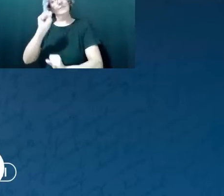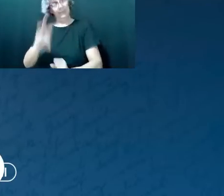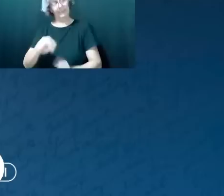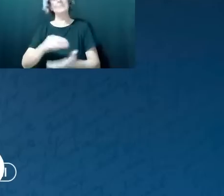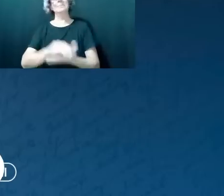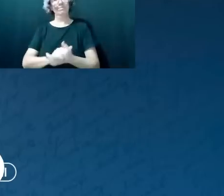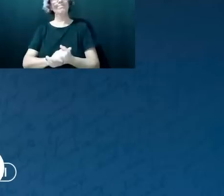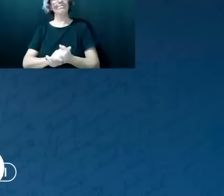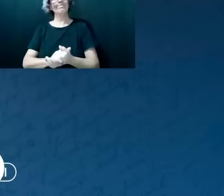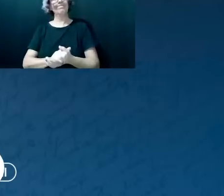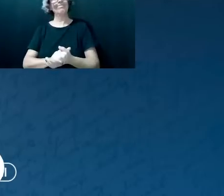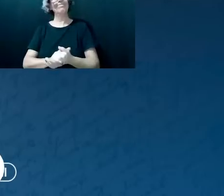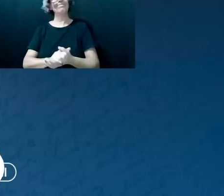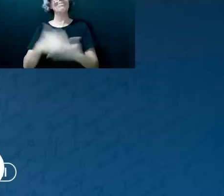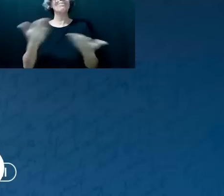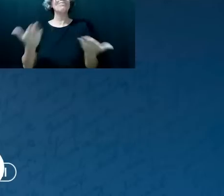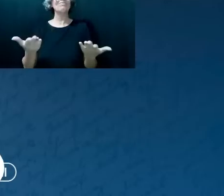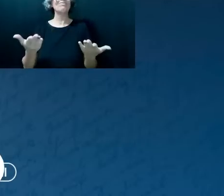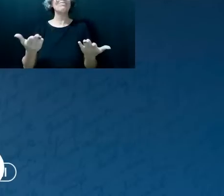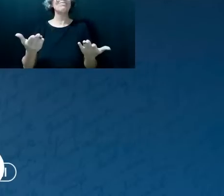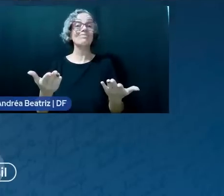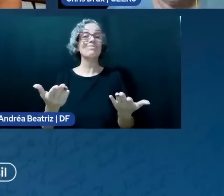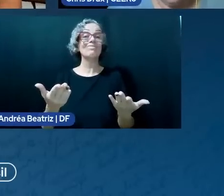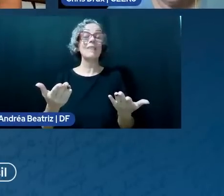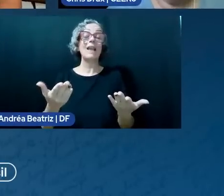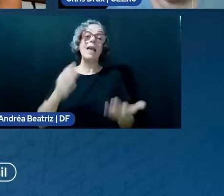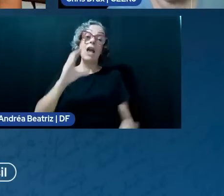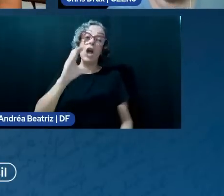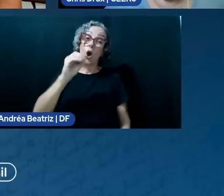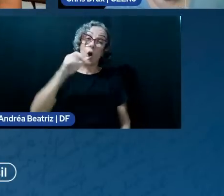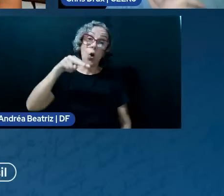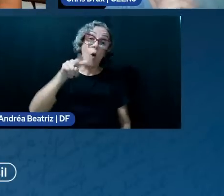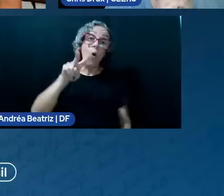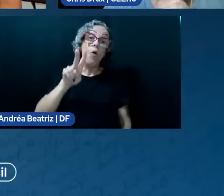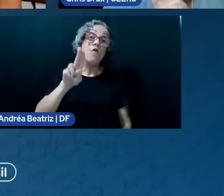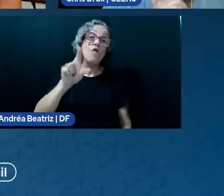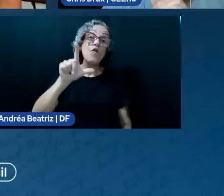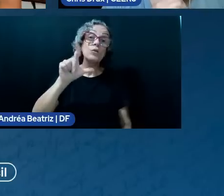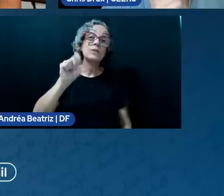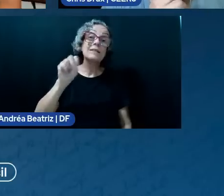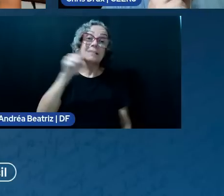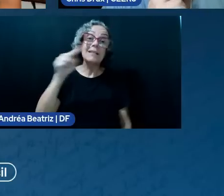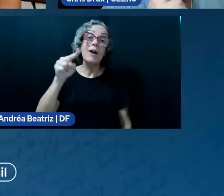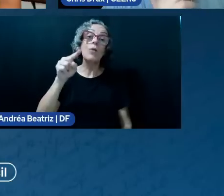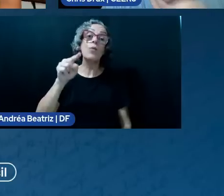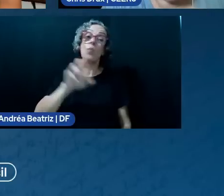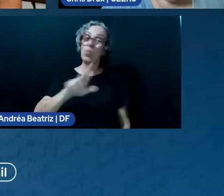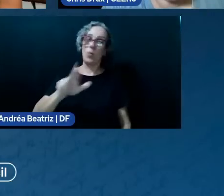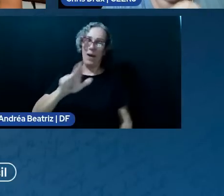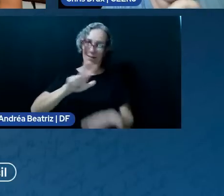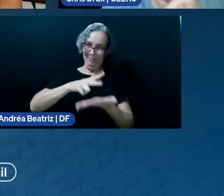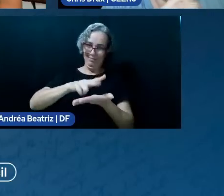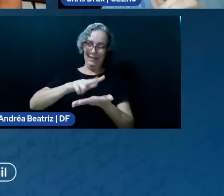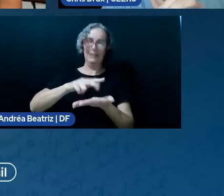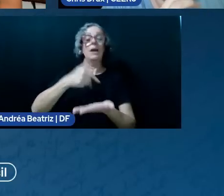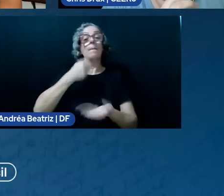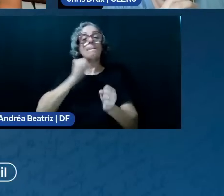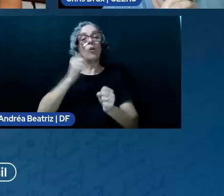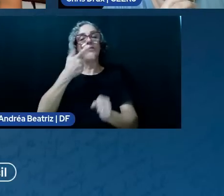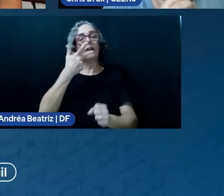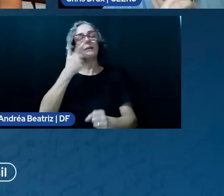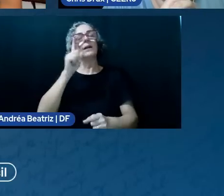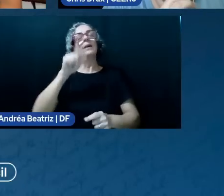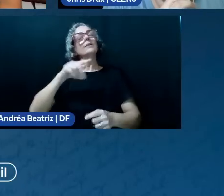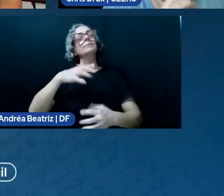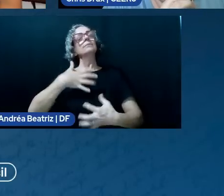Na verdade, nós podemos chamar aqui de convulsão um transe, né? Um transe mais acentuado, dependendo do tipo de espírito, dependendo se for um espírito